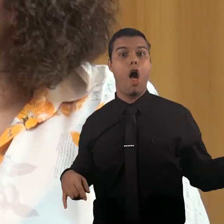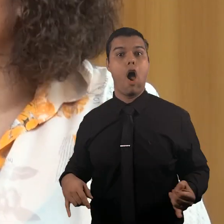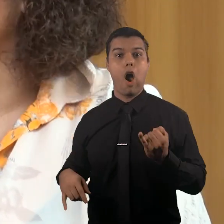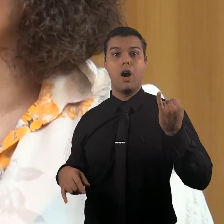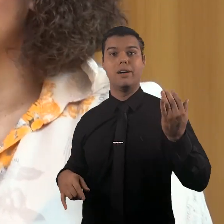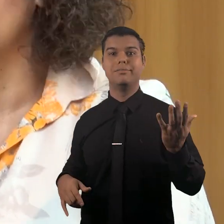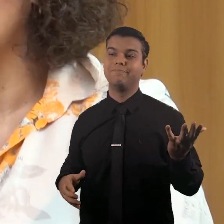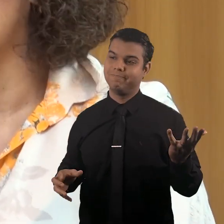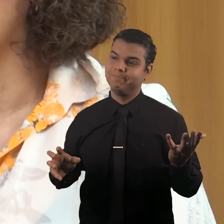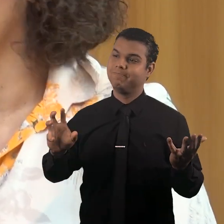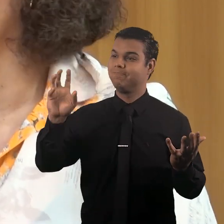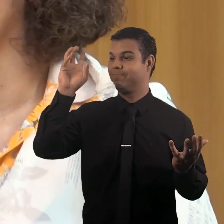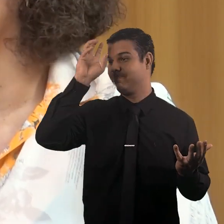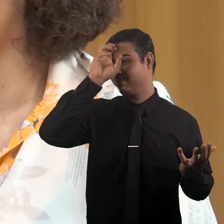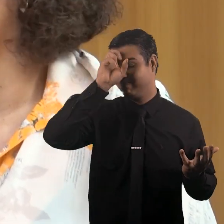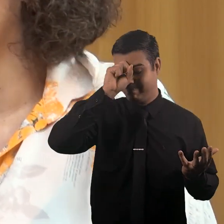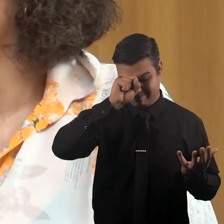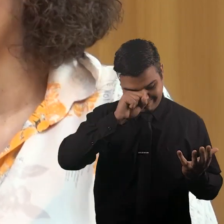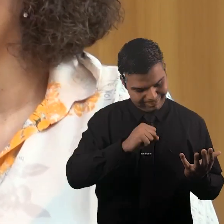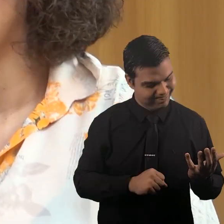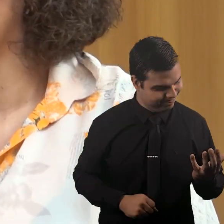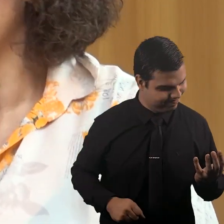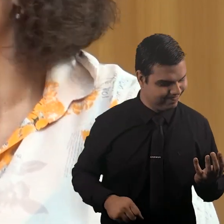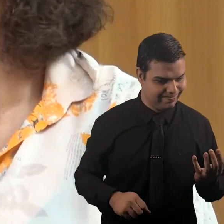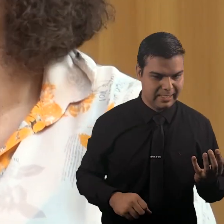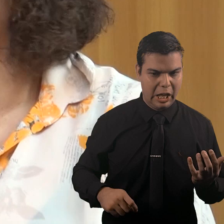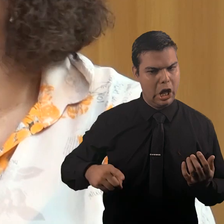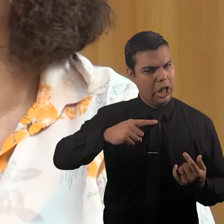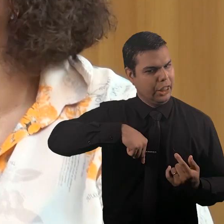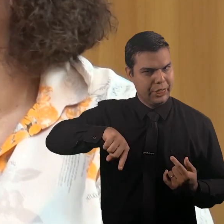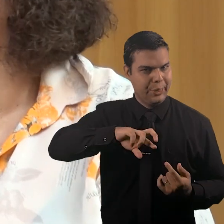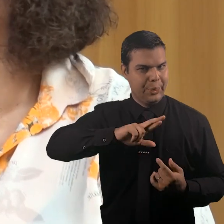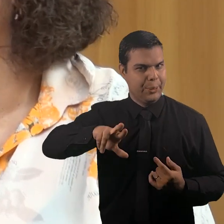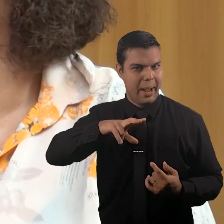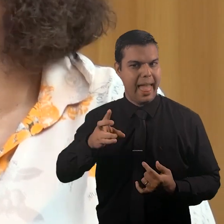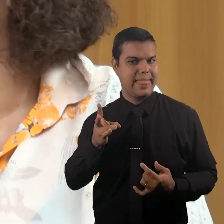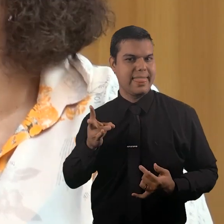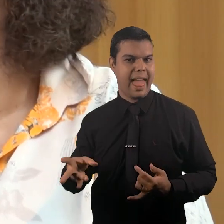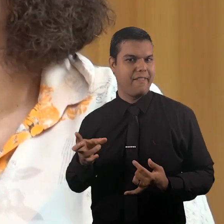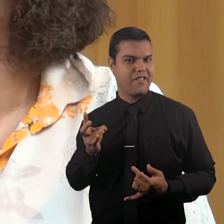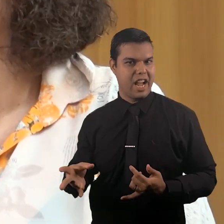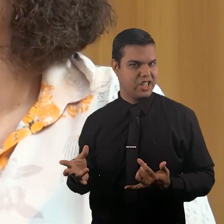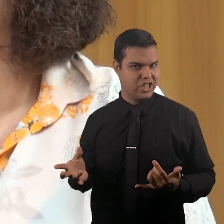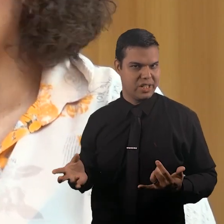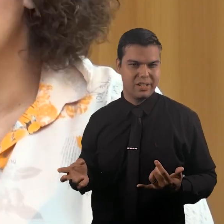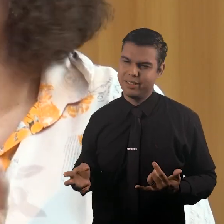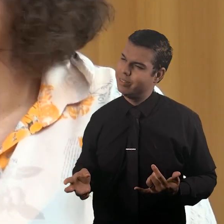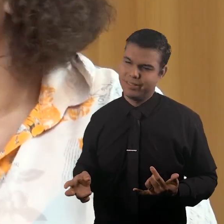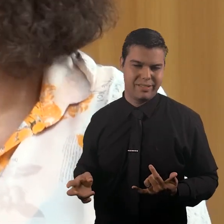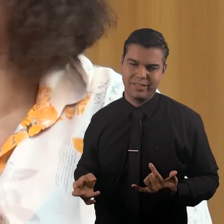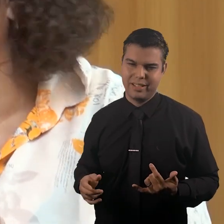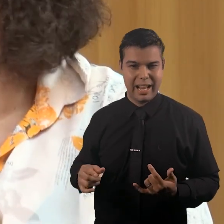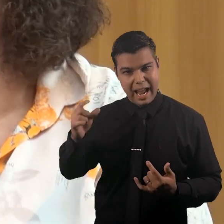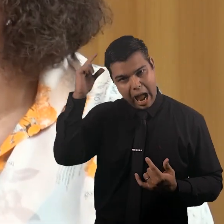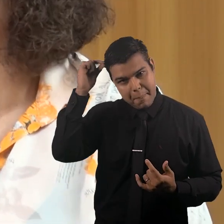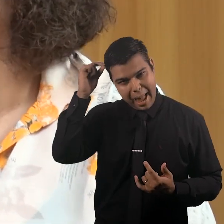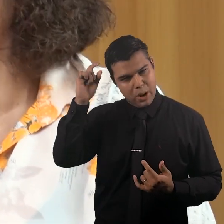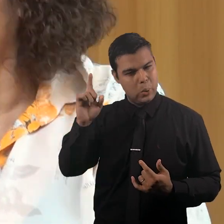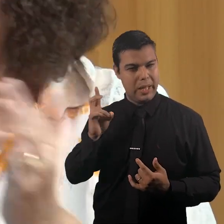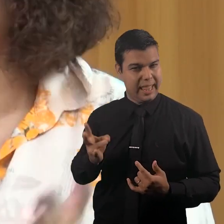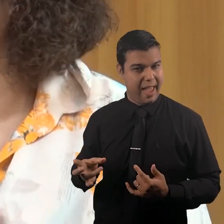Então, vamos aprender com isso aí, né? Porque nós não somos traficantes de cabelo humano. Não somos, não seremos.